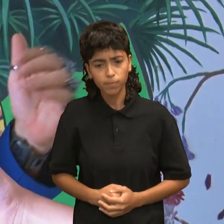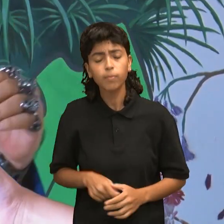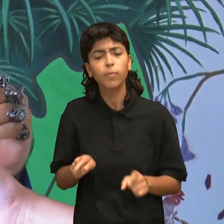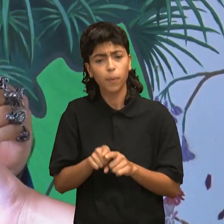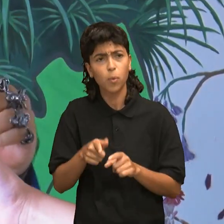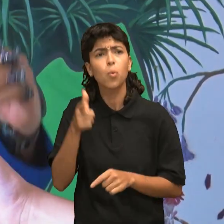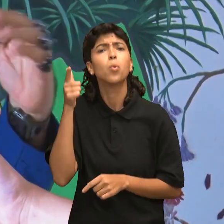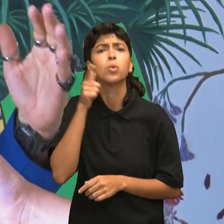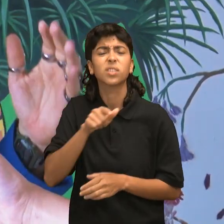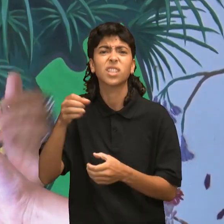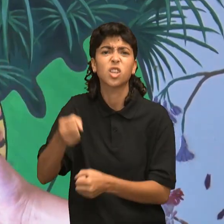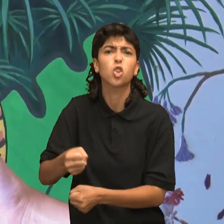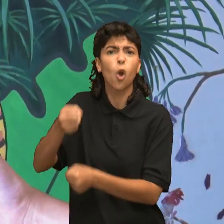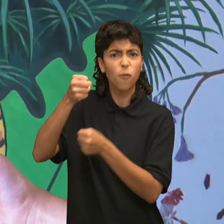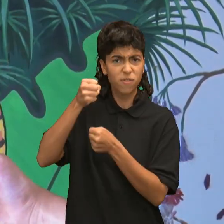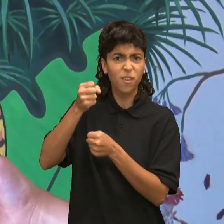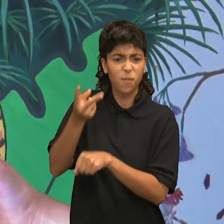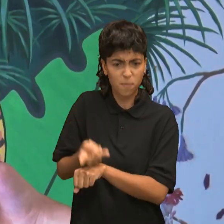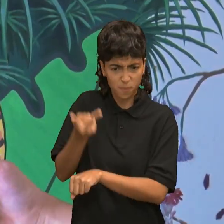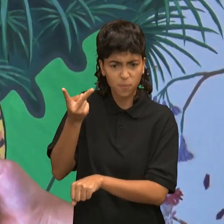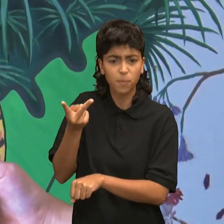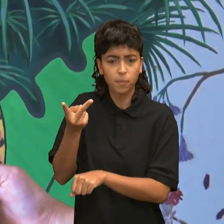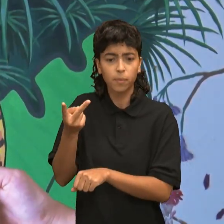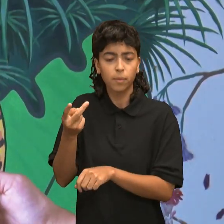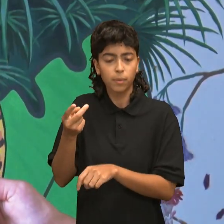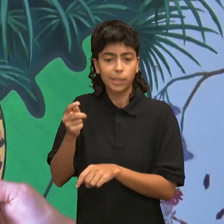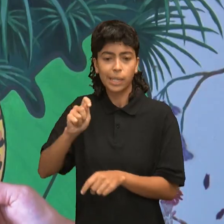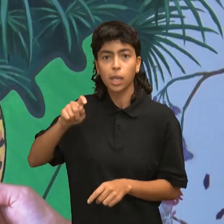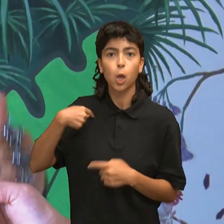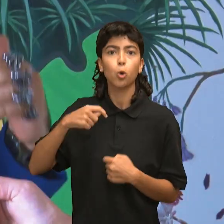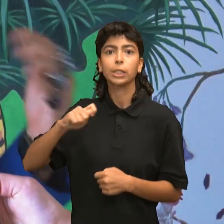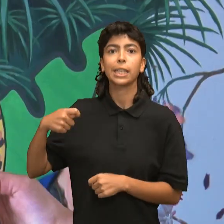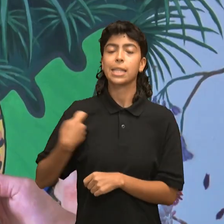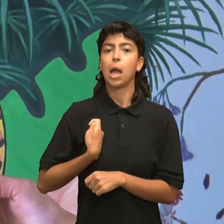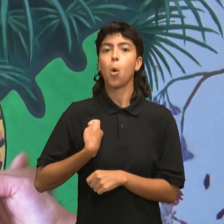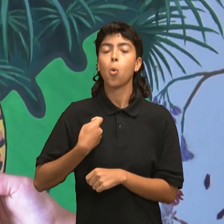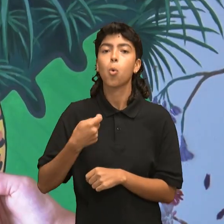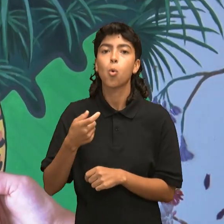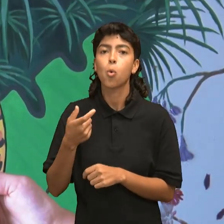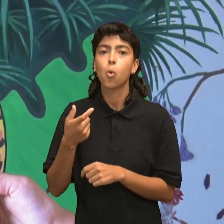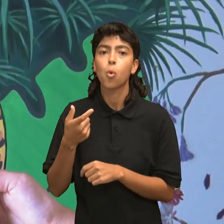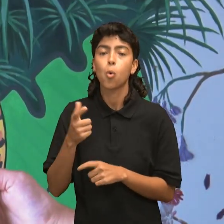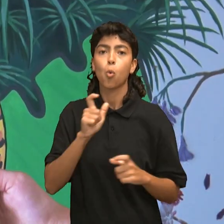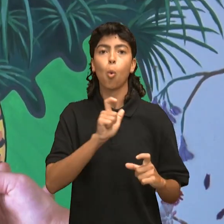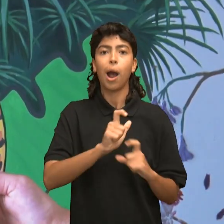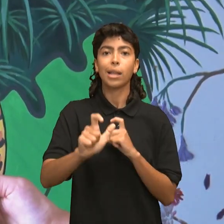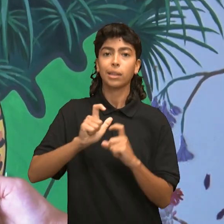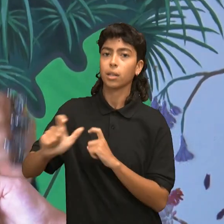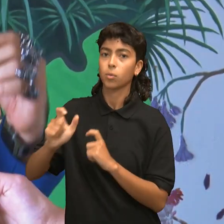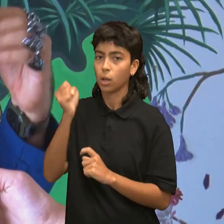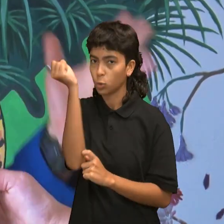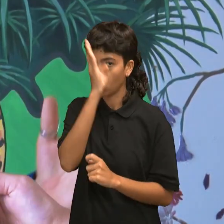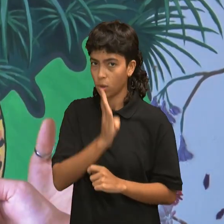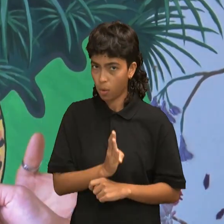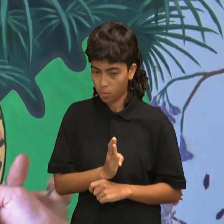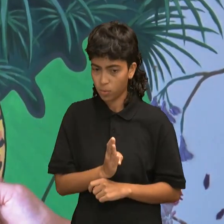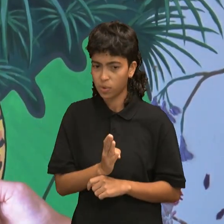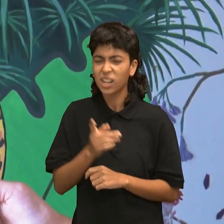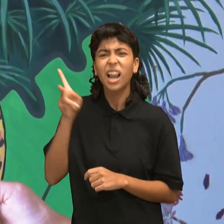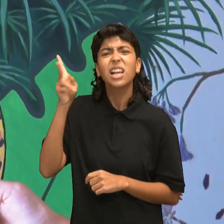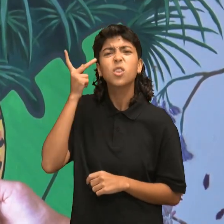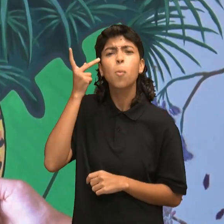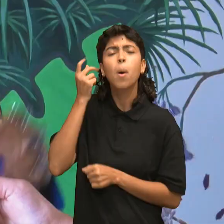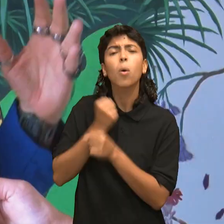troféu Ângelo Agostinho de mestre do quadrinho nacional, que eu recebi em São Paulo em